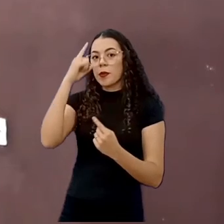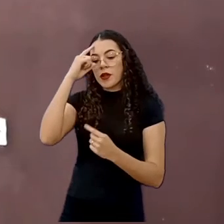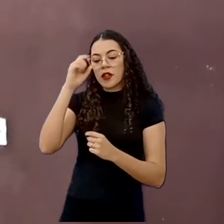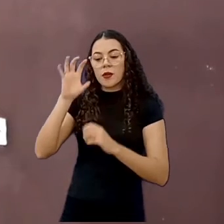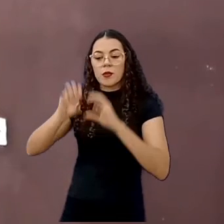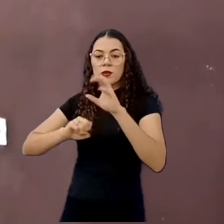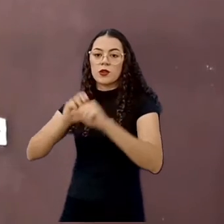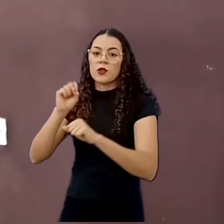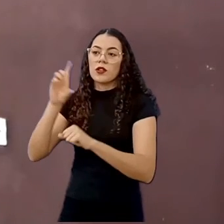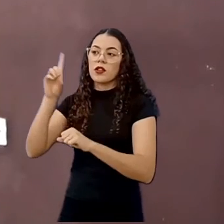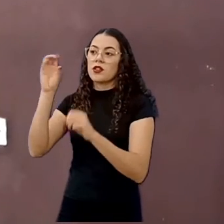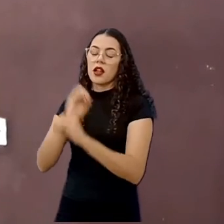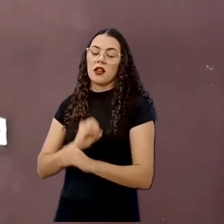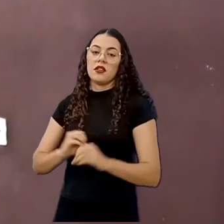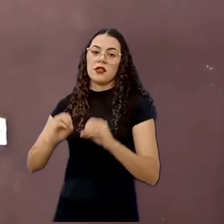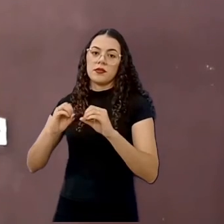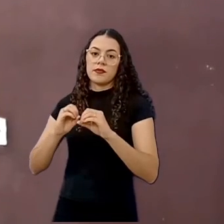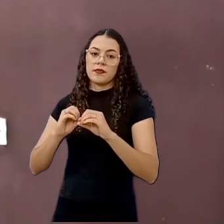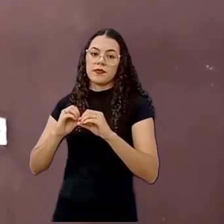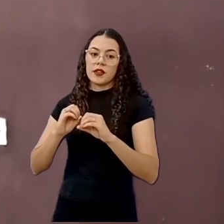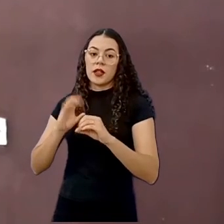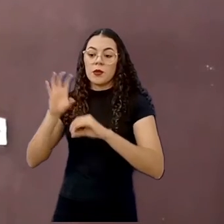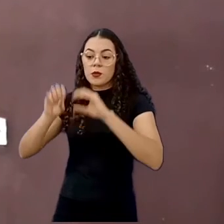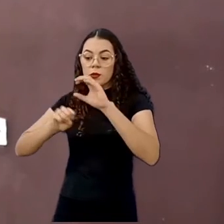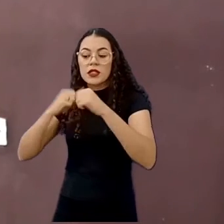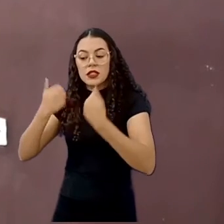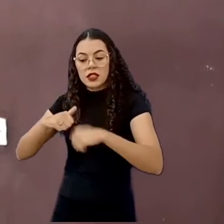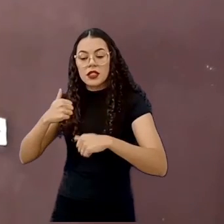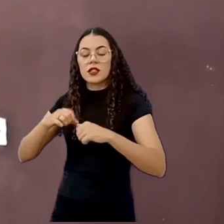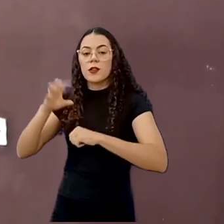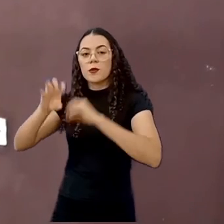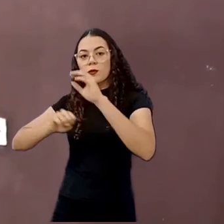Deus, buscado se alegrar nele.